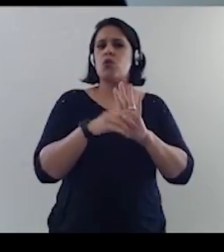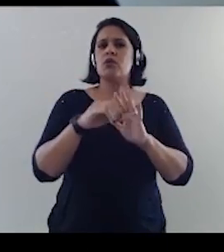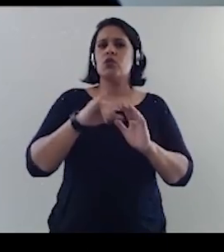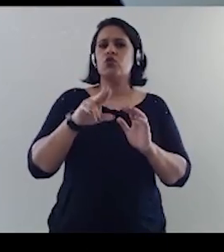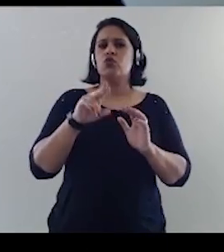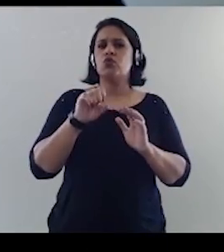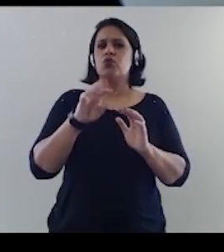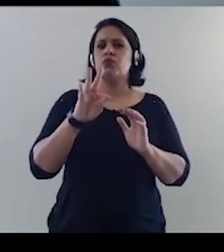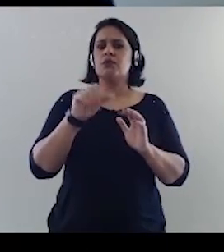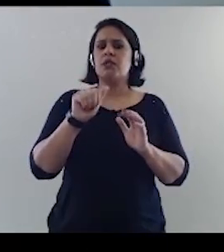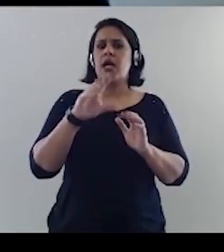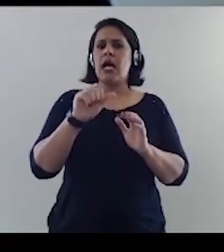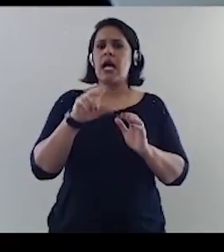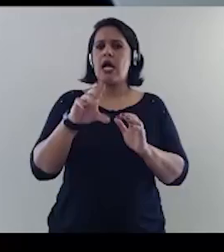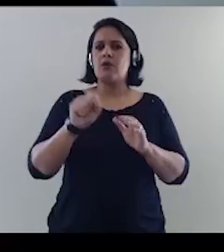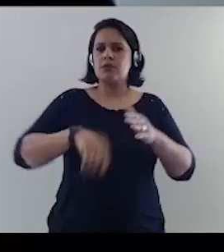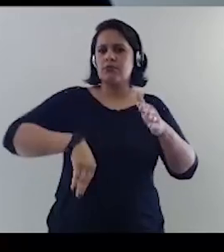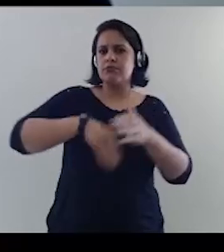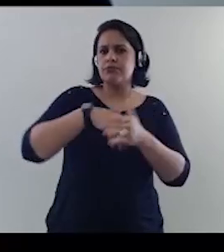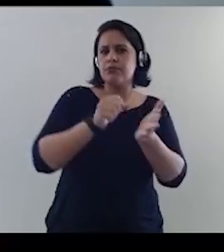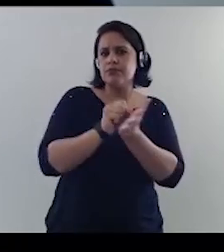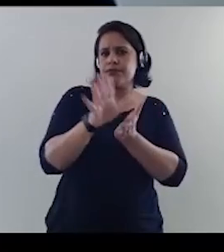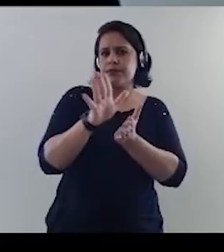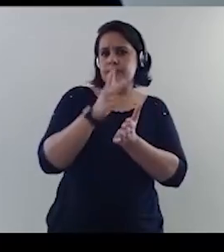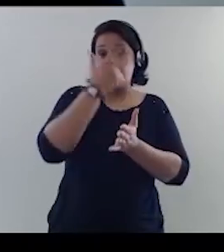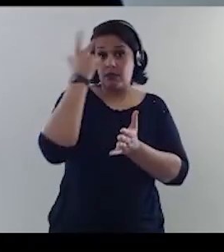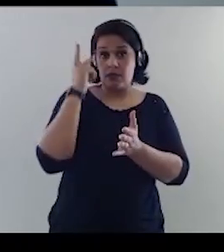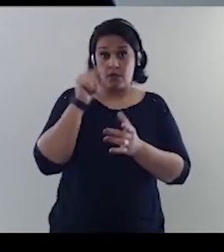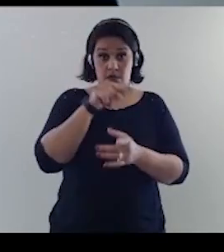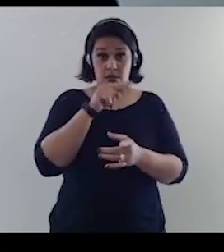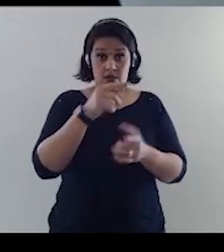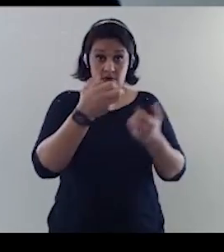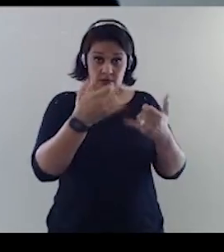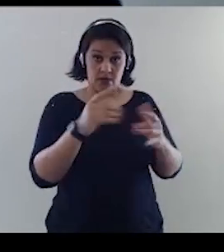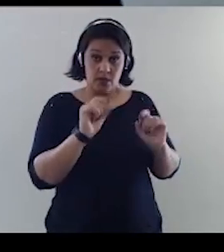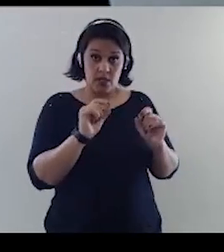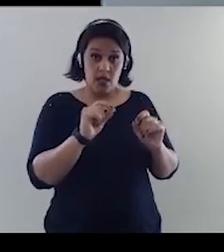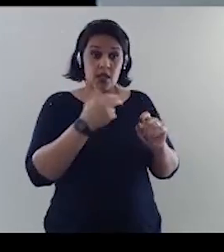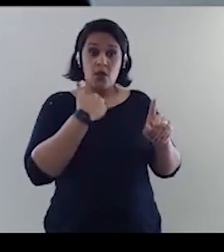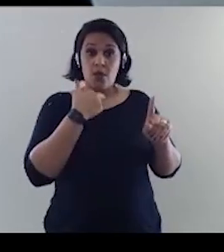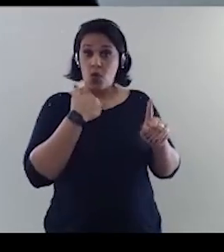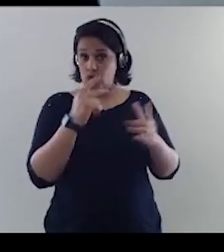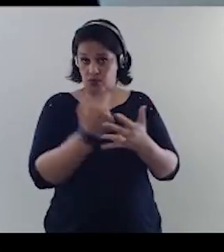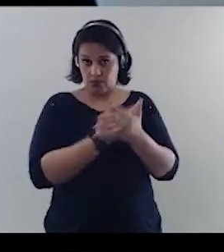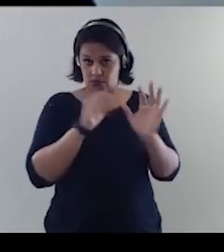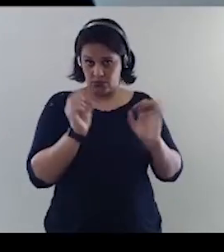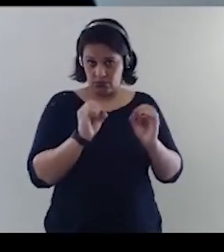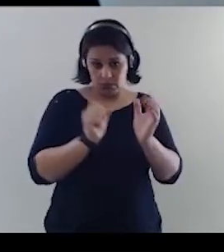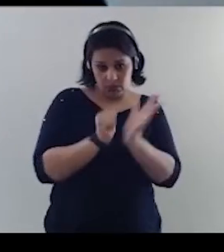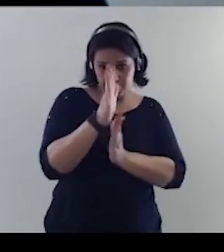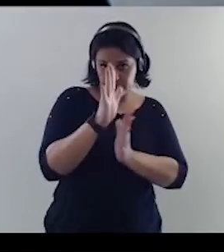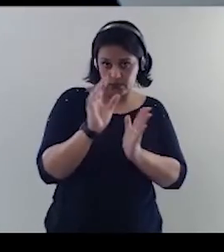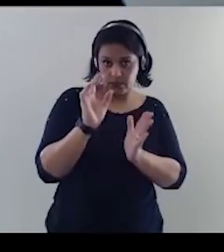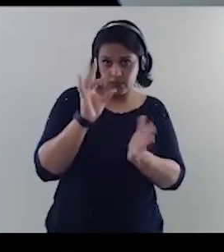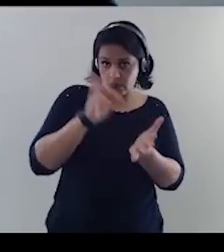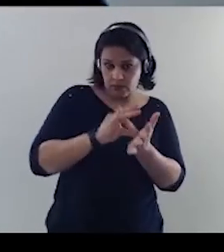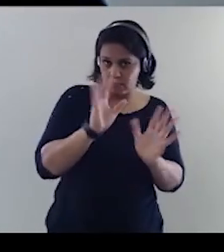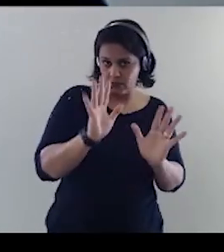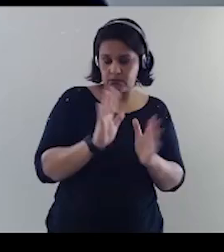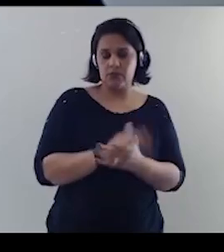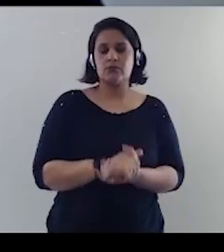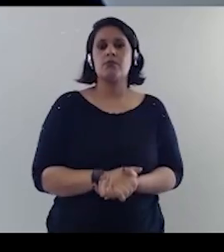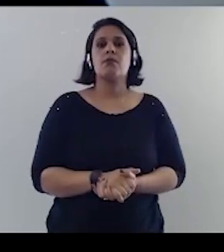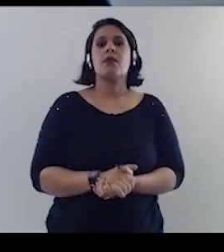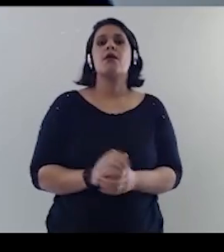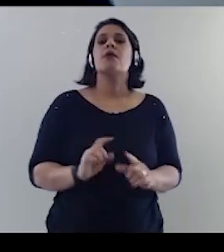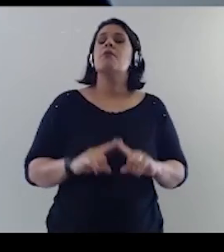despedimento de trabalhadores. A Constituição diz que os trabalhadores só podem ser despedidos com justa causa, que é um conceito indeterminado. E o